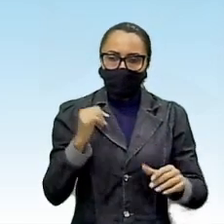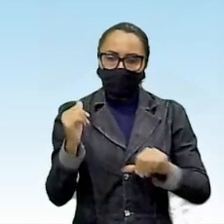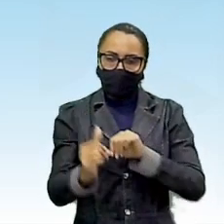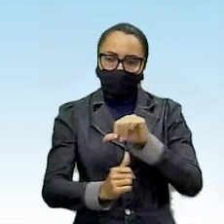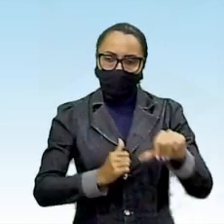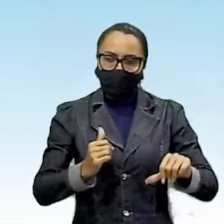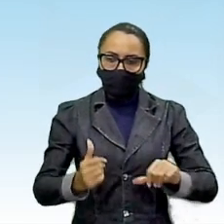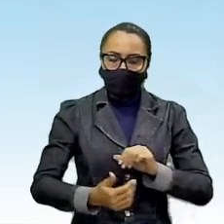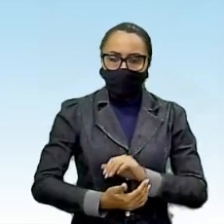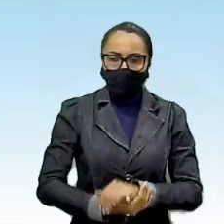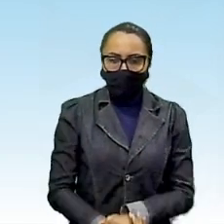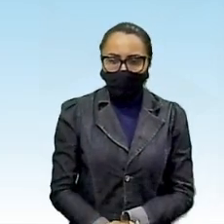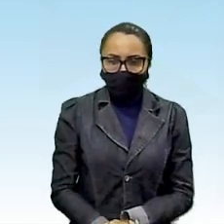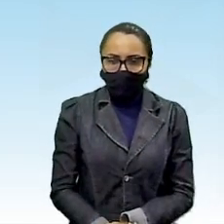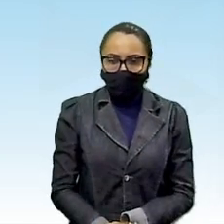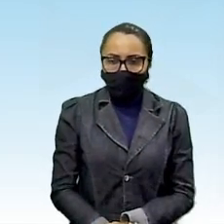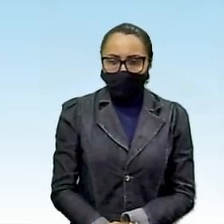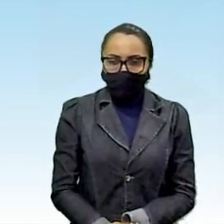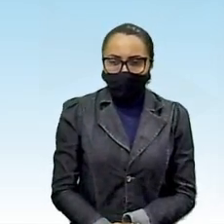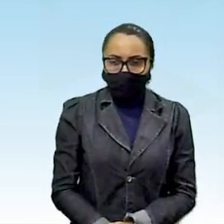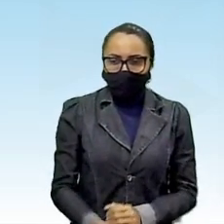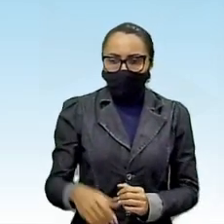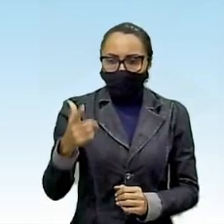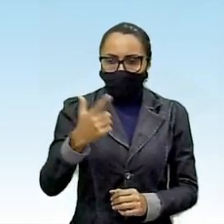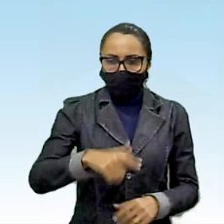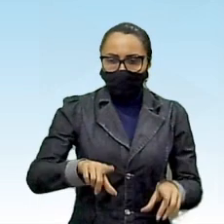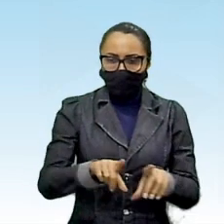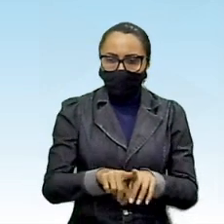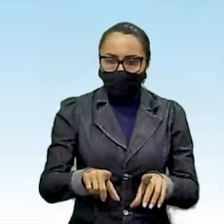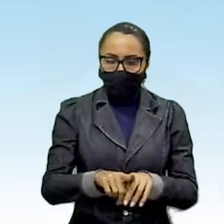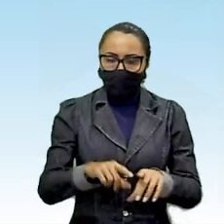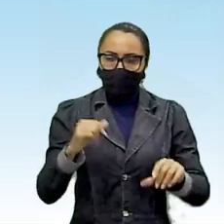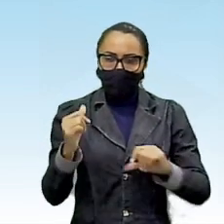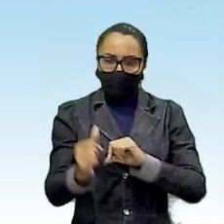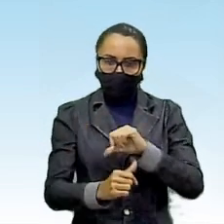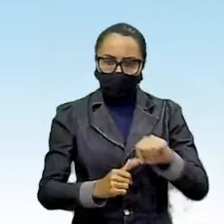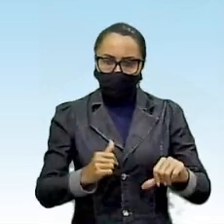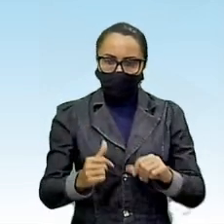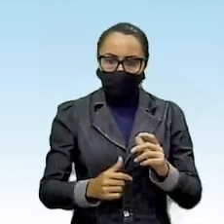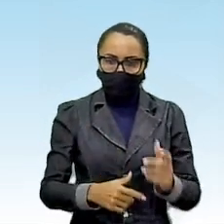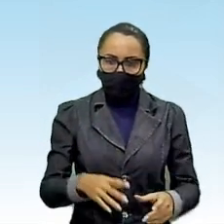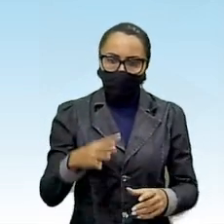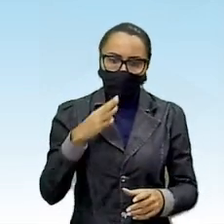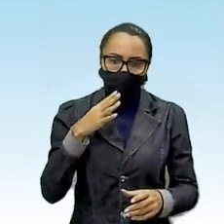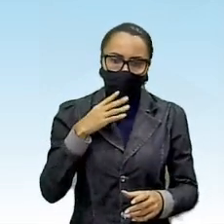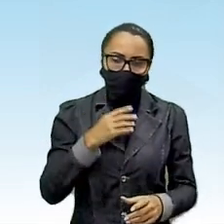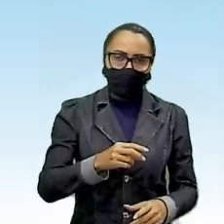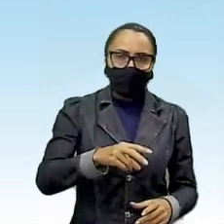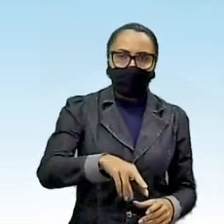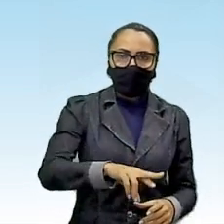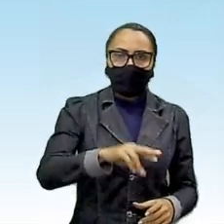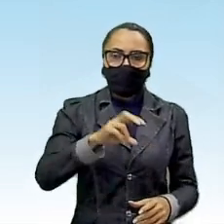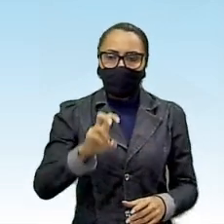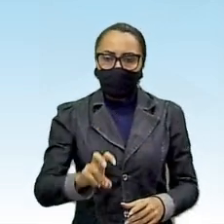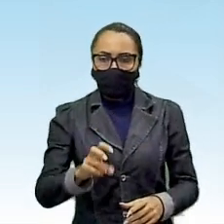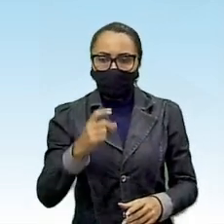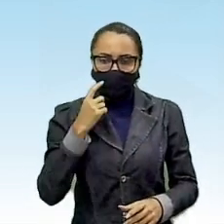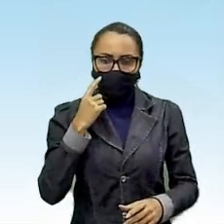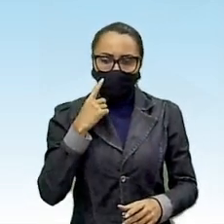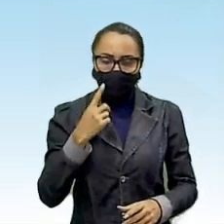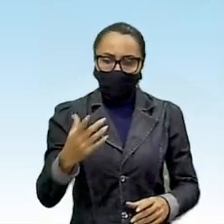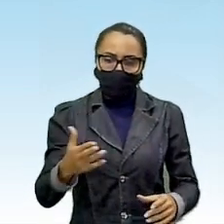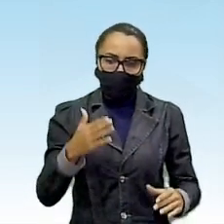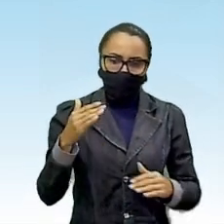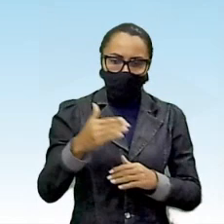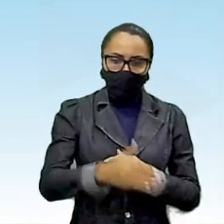modificações. Outra NR que modificou bastante, bem conhecida, a NR5, de Comissão Interna de